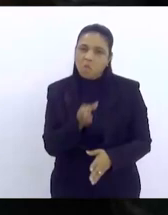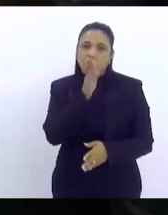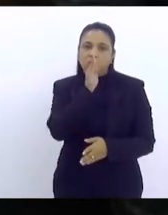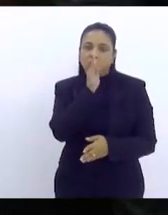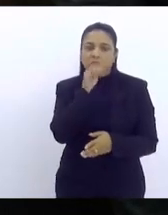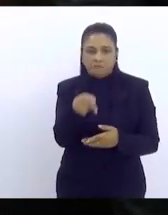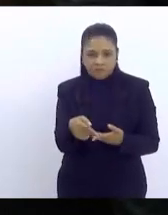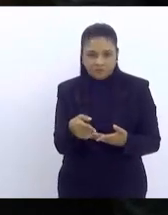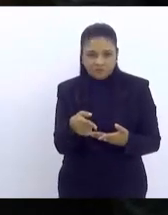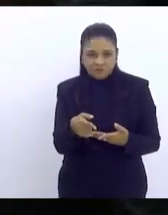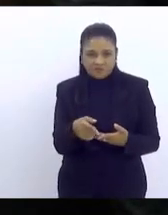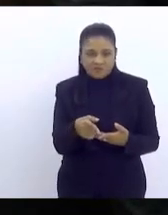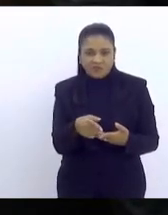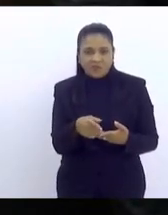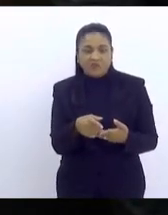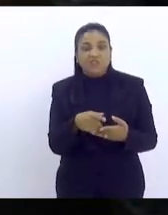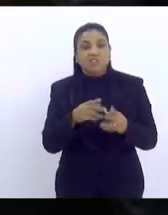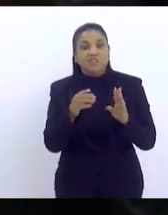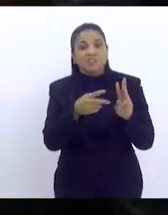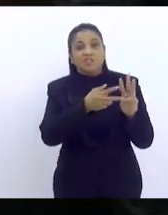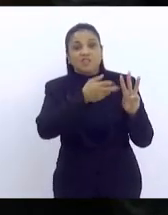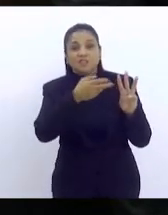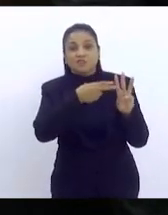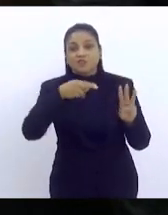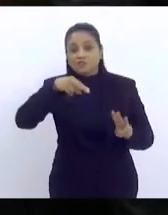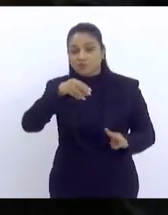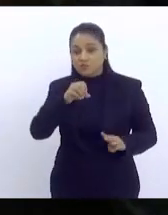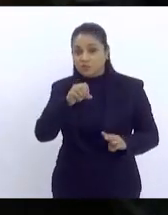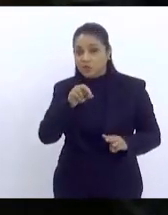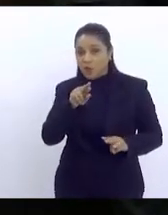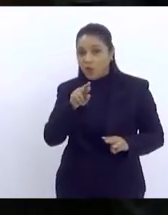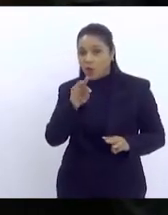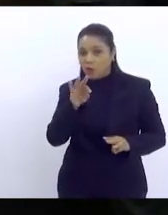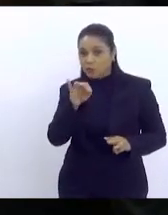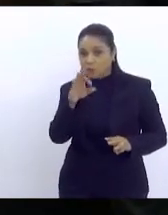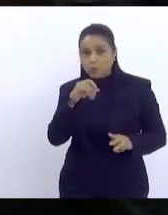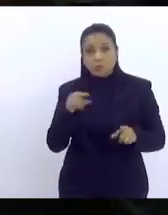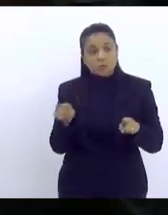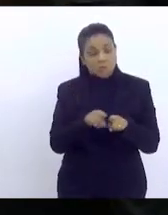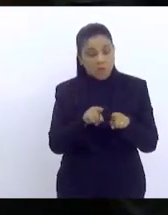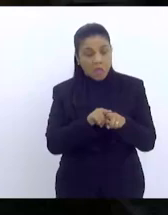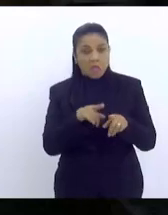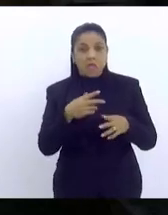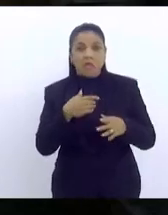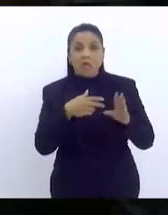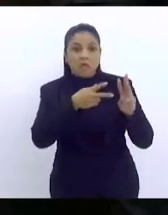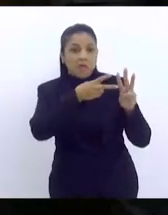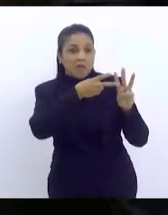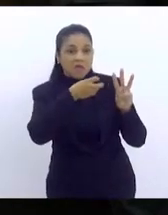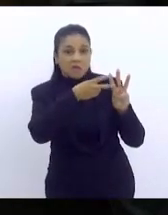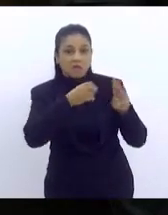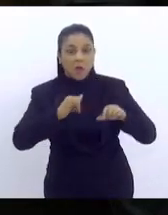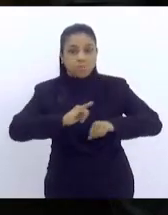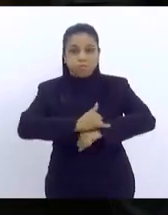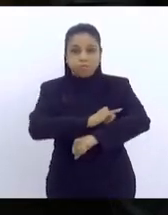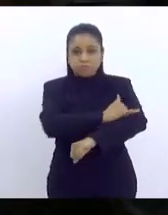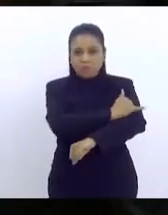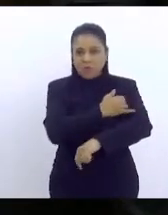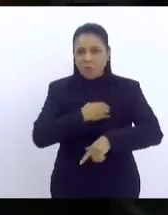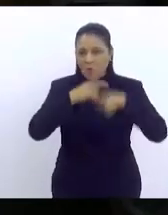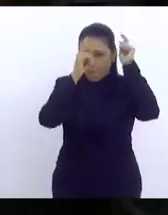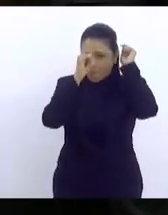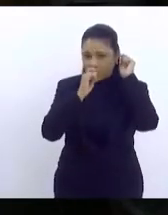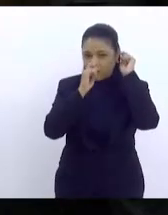de aluguel índios nórdicos inclusive uma índia obesa branca e de boné do MST ora